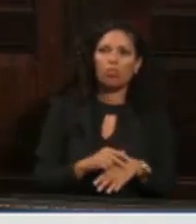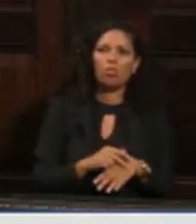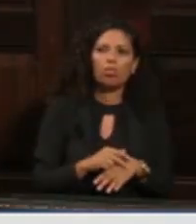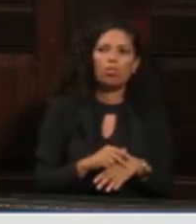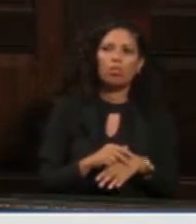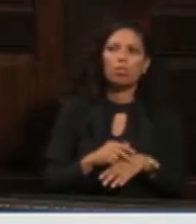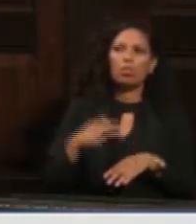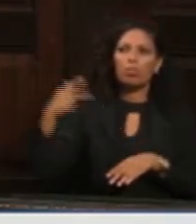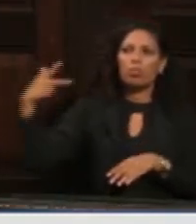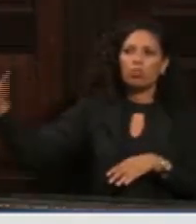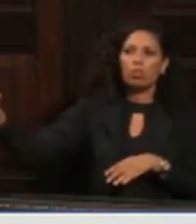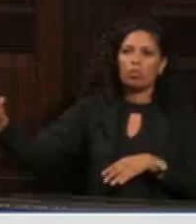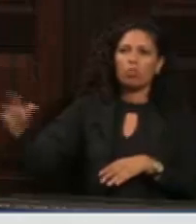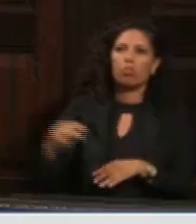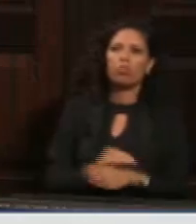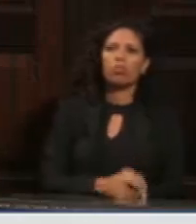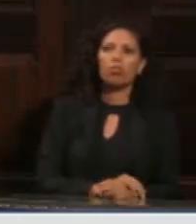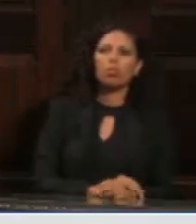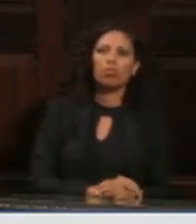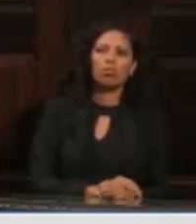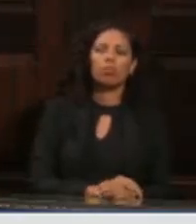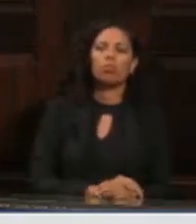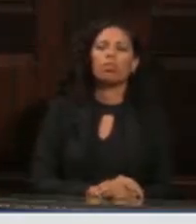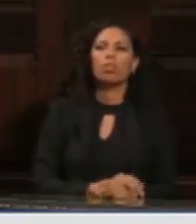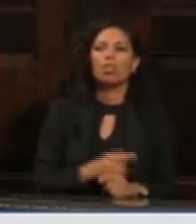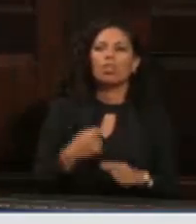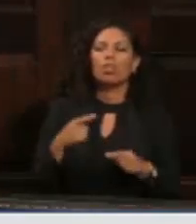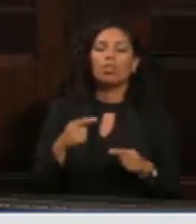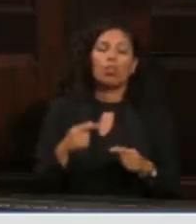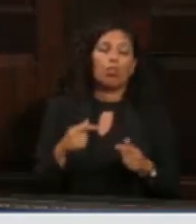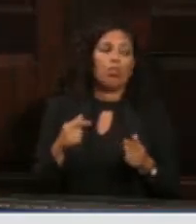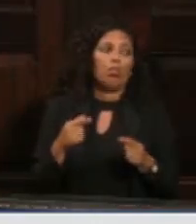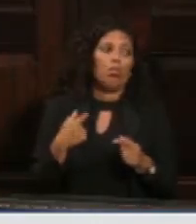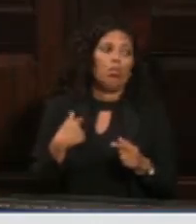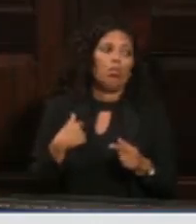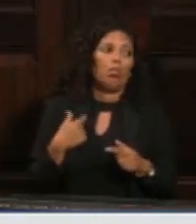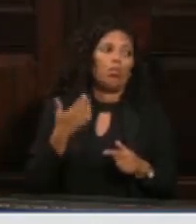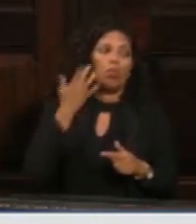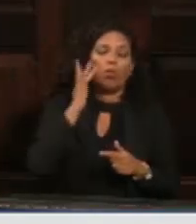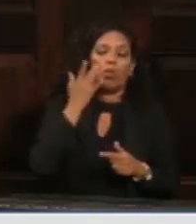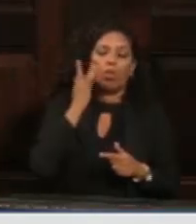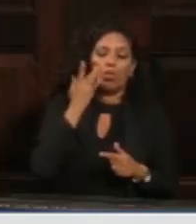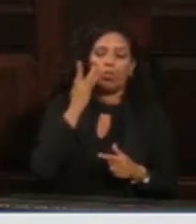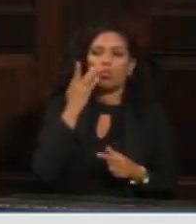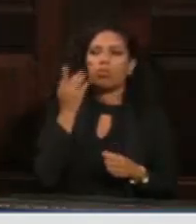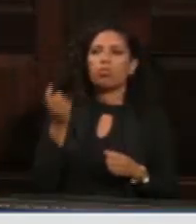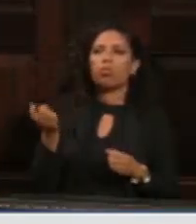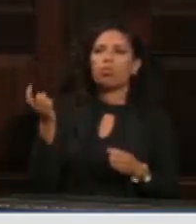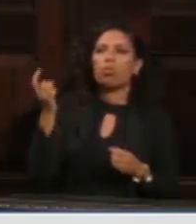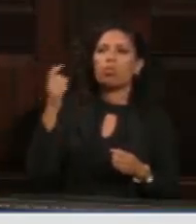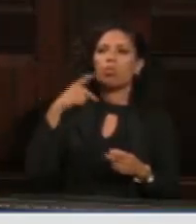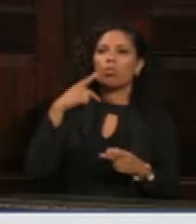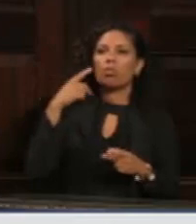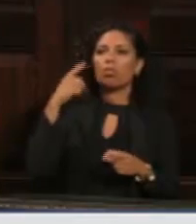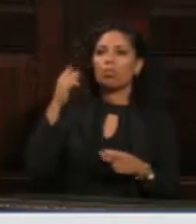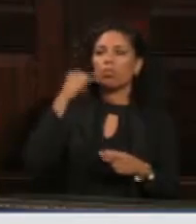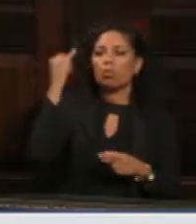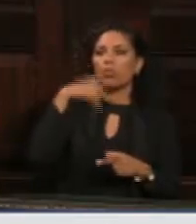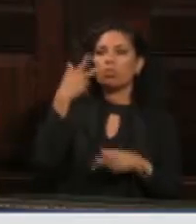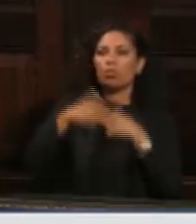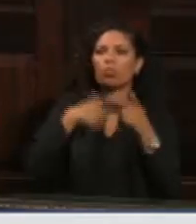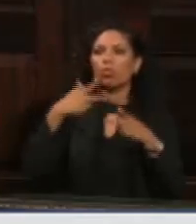Até porque, nesse aspecto, prefiro retomar debates que fiz aqui em vários